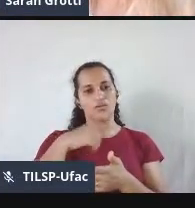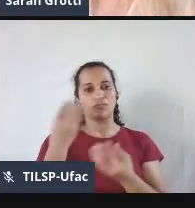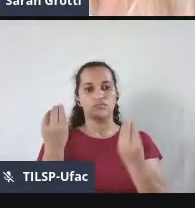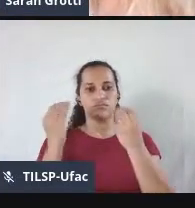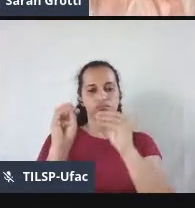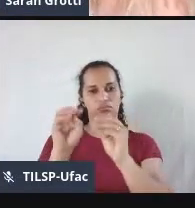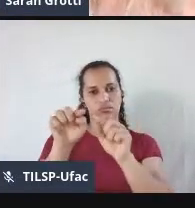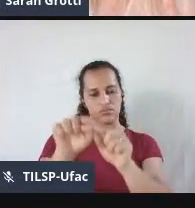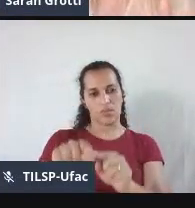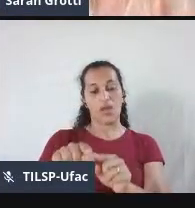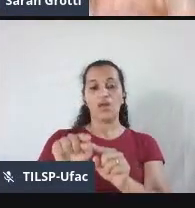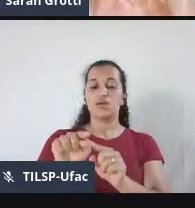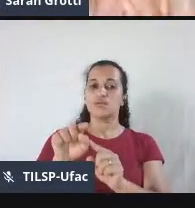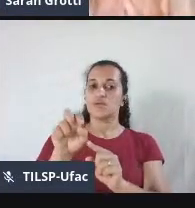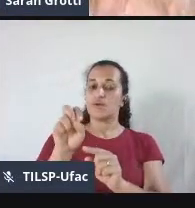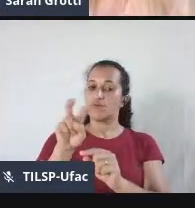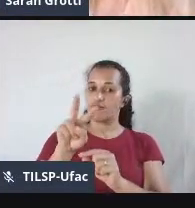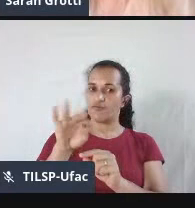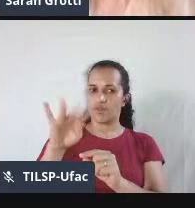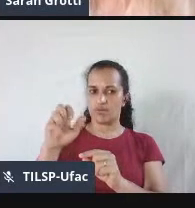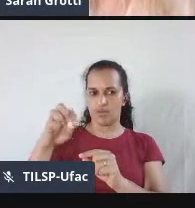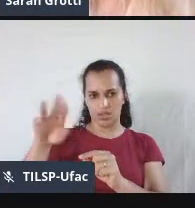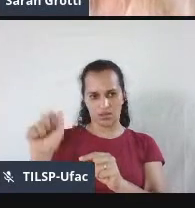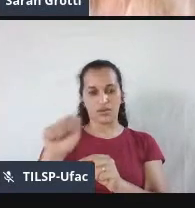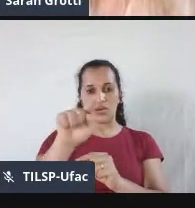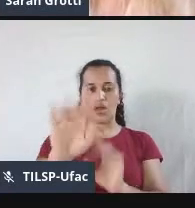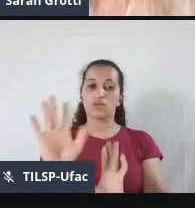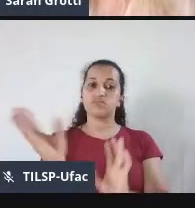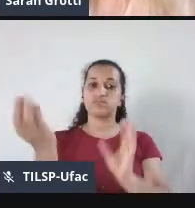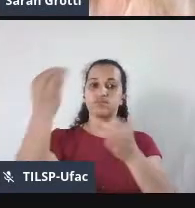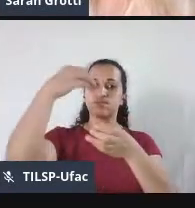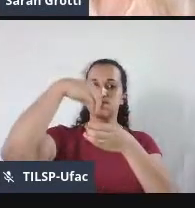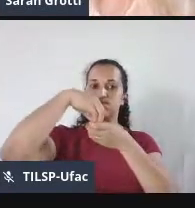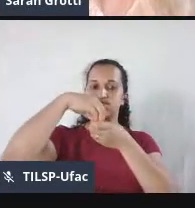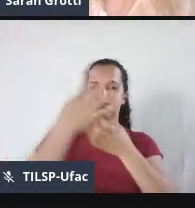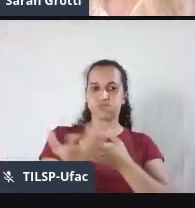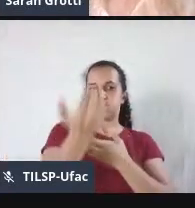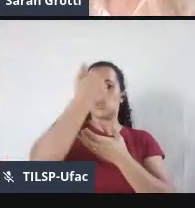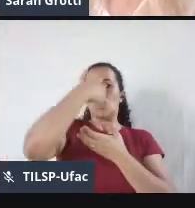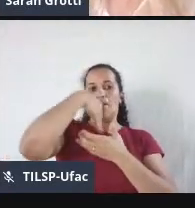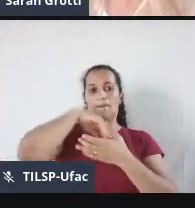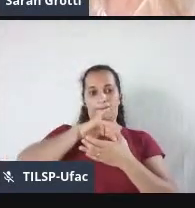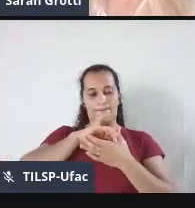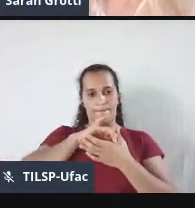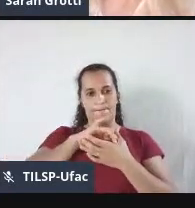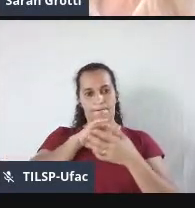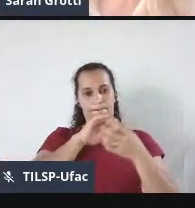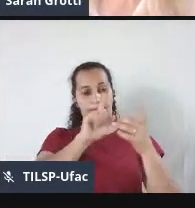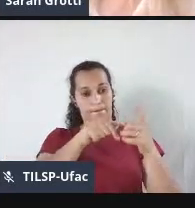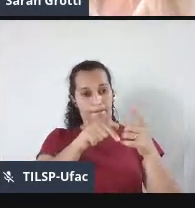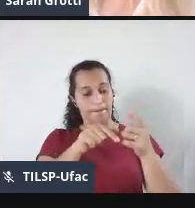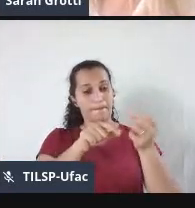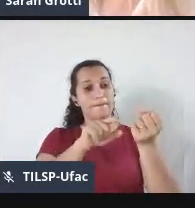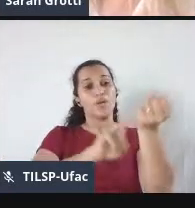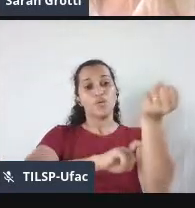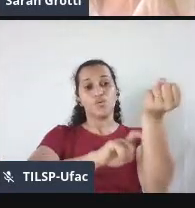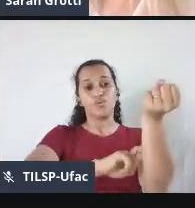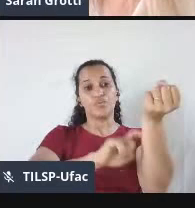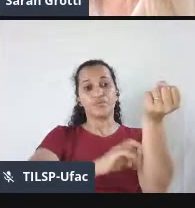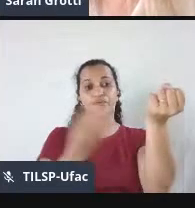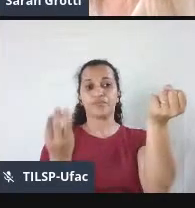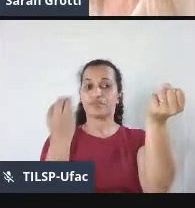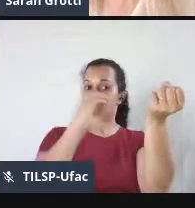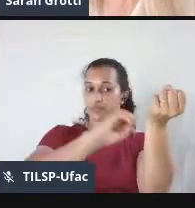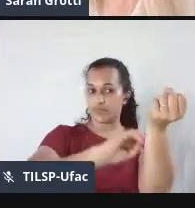Essa vitamina, ela atua muito no sistema nervoso, né, tanto que a deficiência dela, a gente pode ver alguns sintomas,